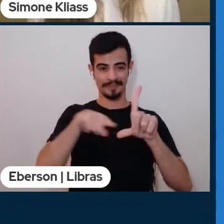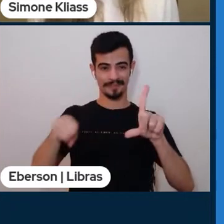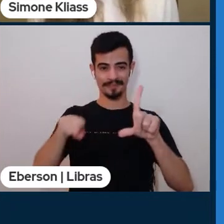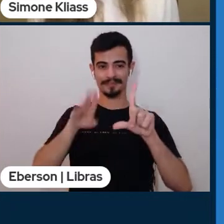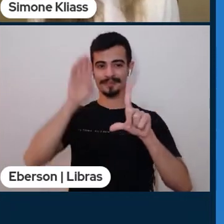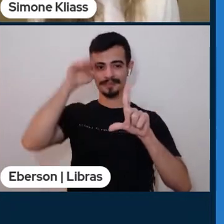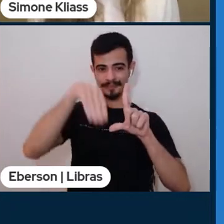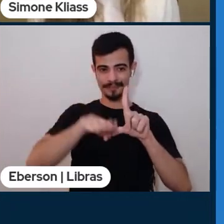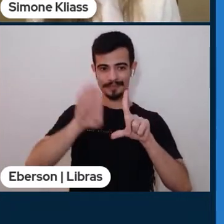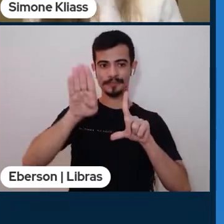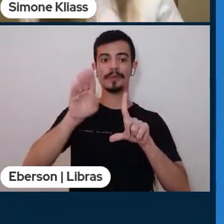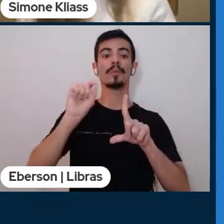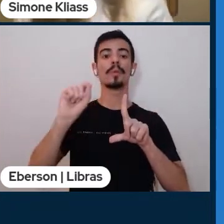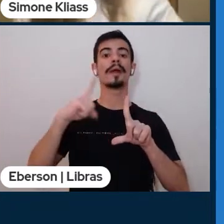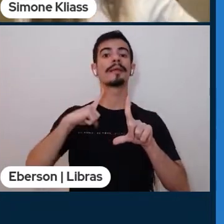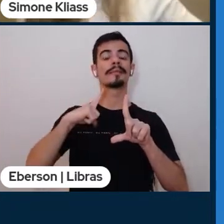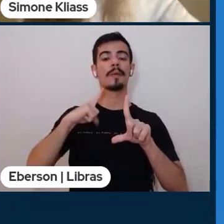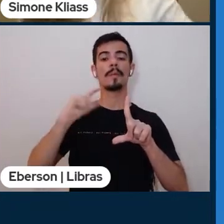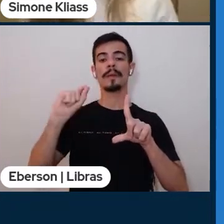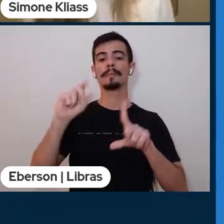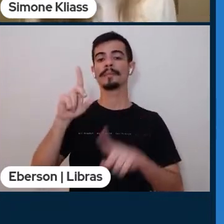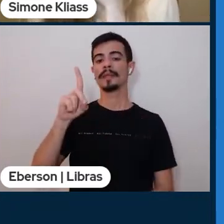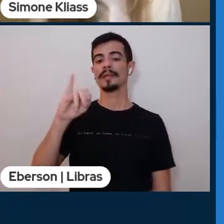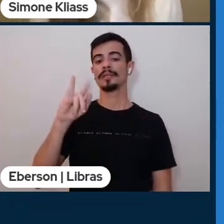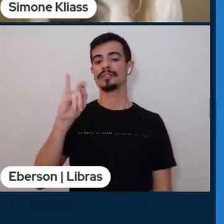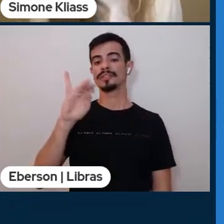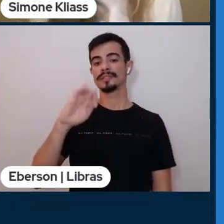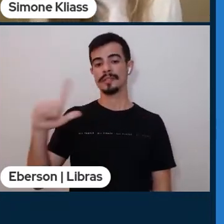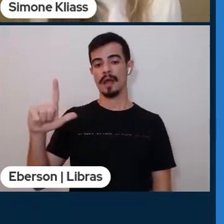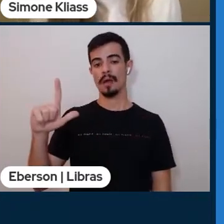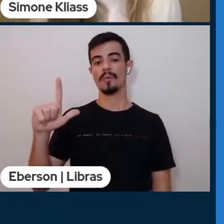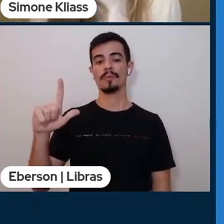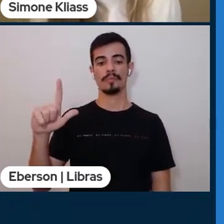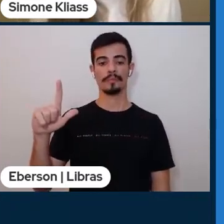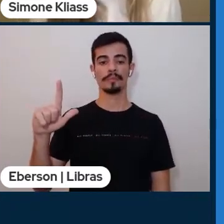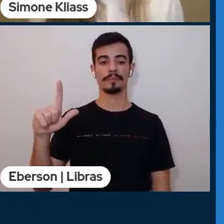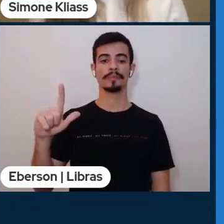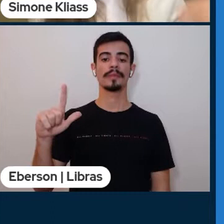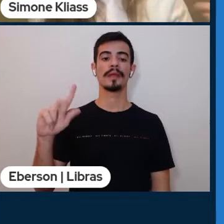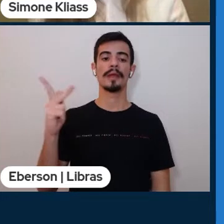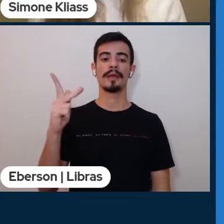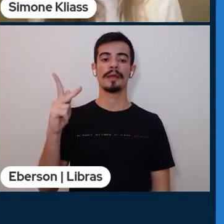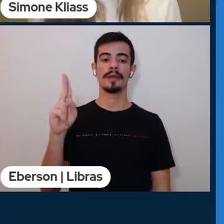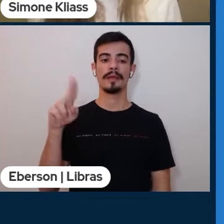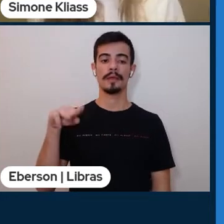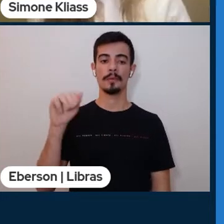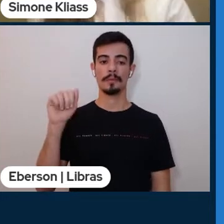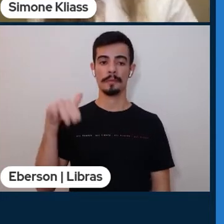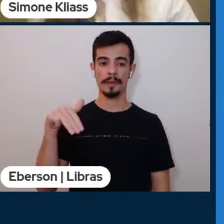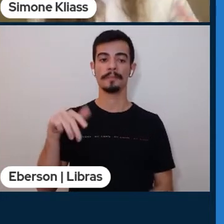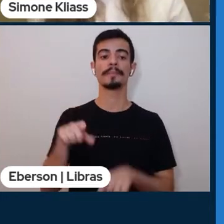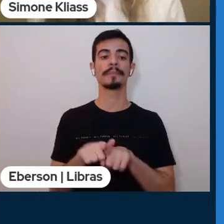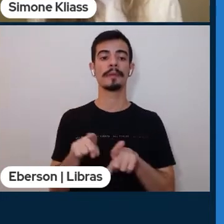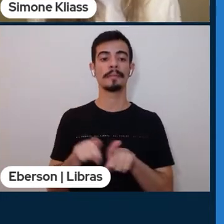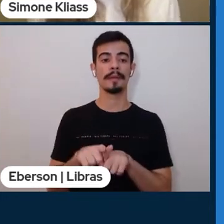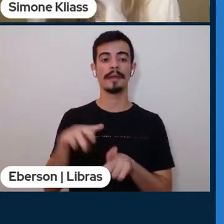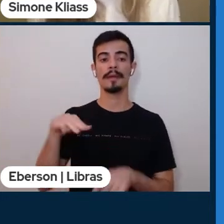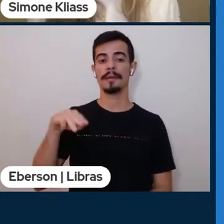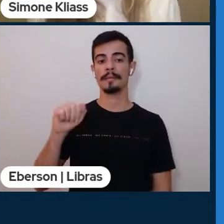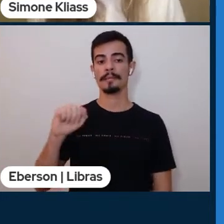também digital Rio mantém um pouquinho mais acima do que o metaverso nessa curva achei lorne